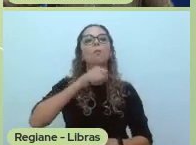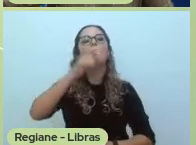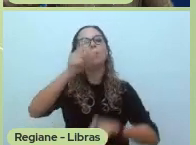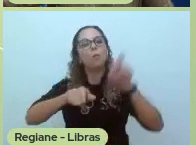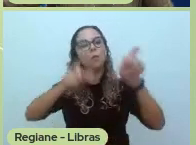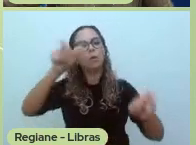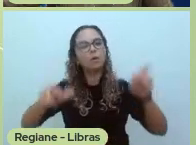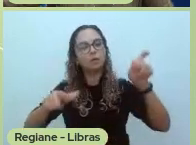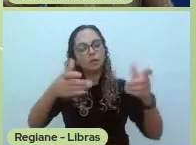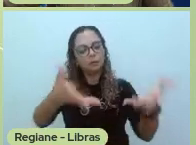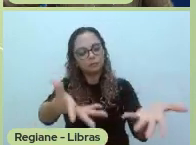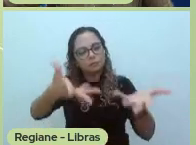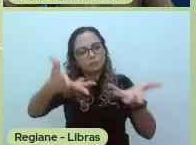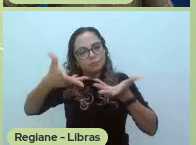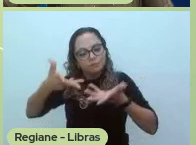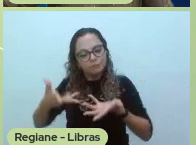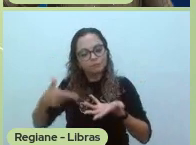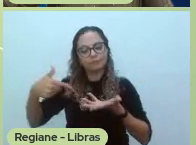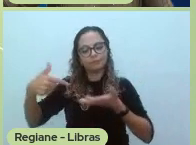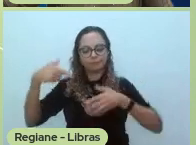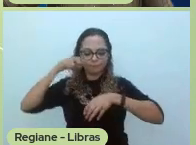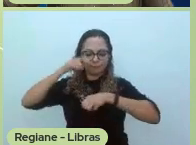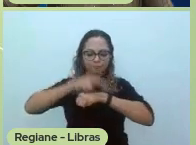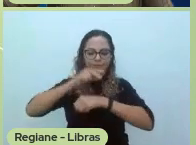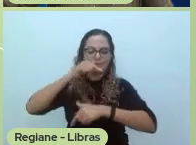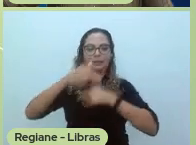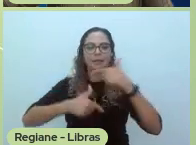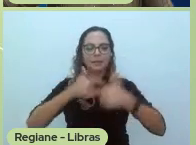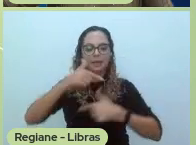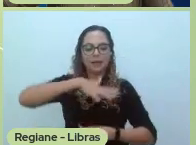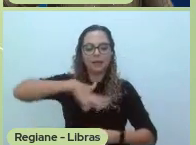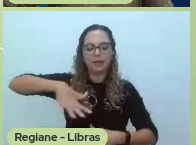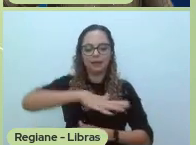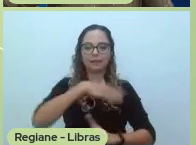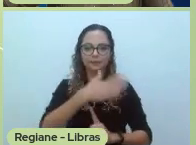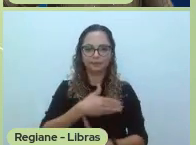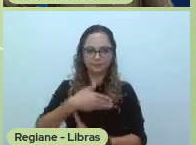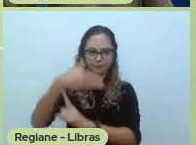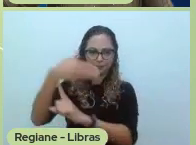de tecnologia. Existe uma causa ligada ao grupo